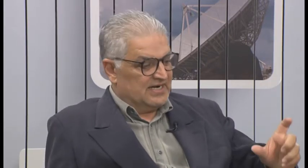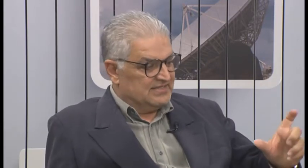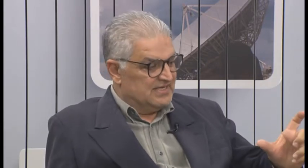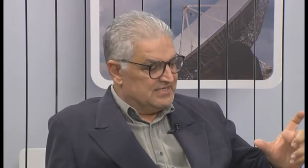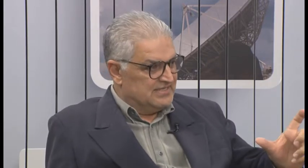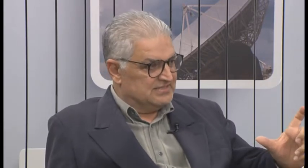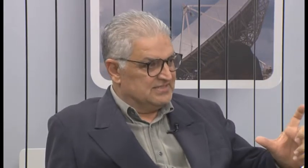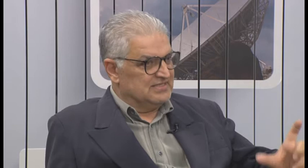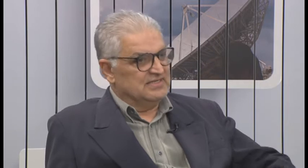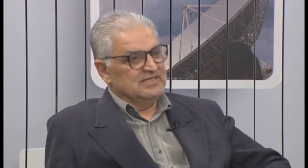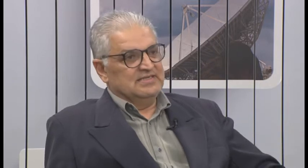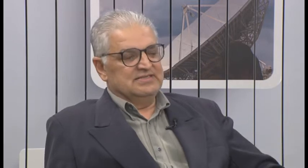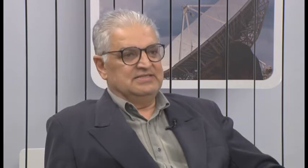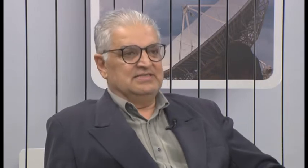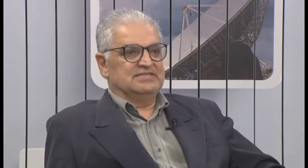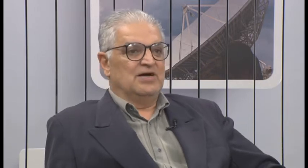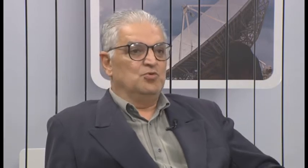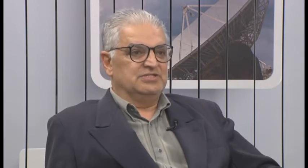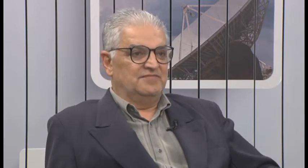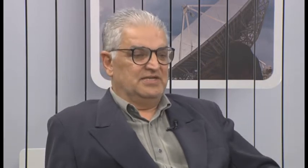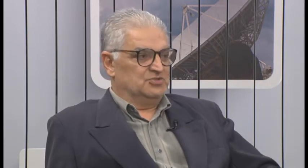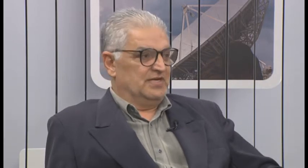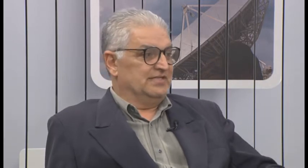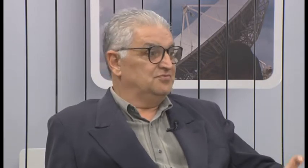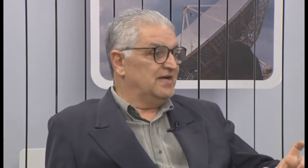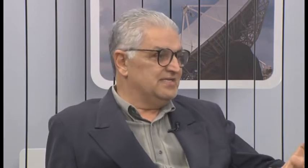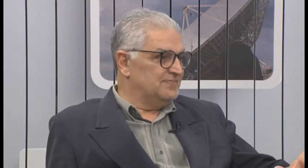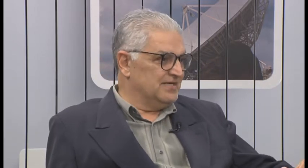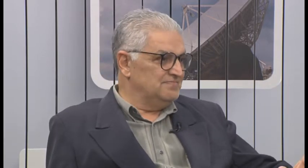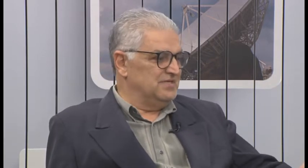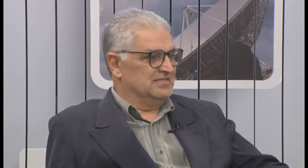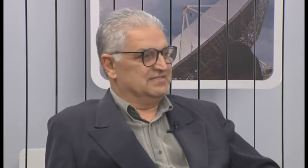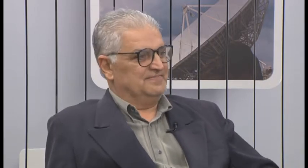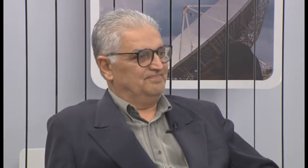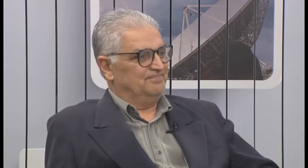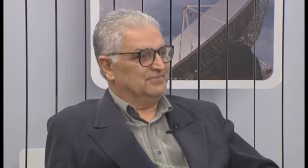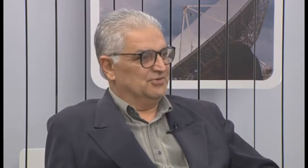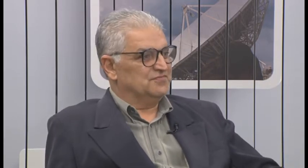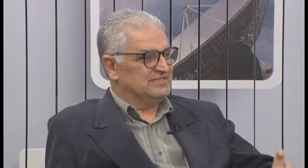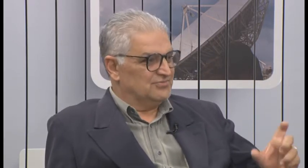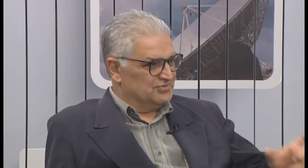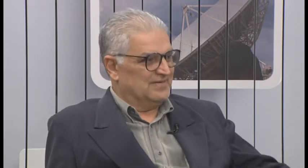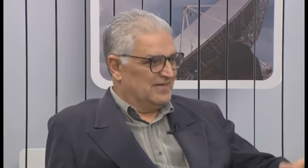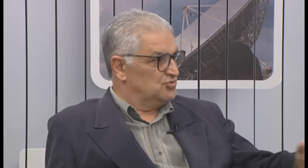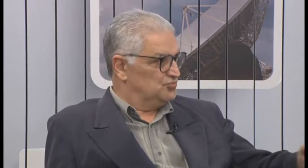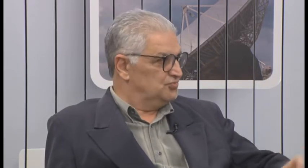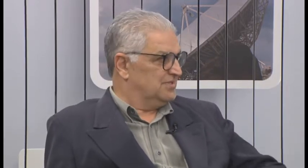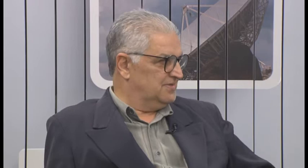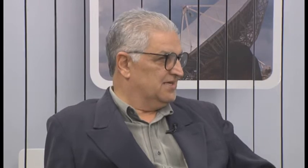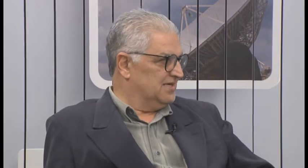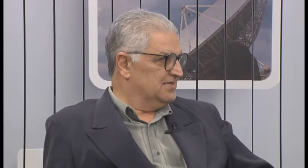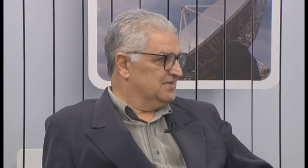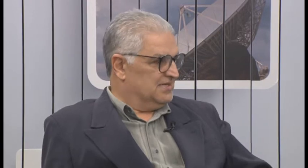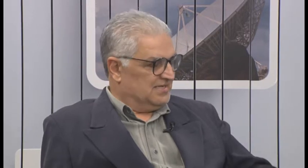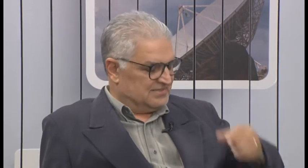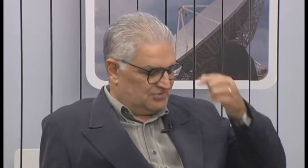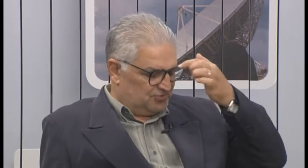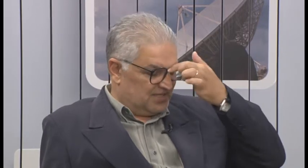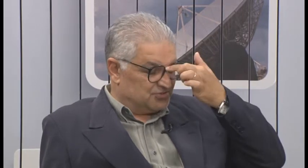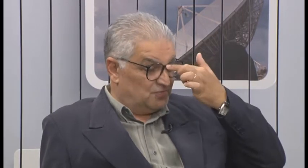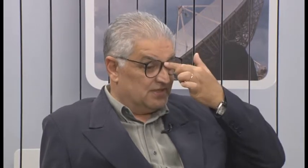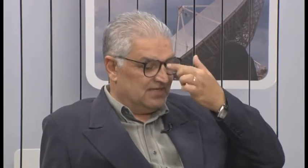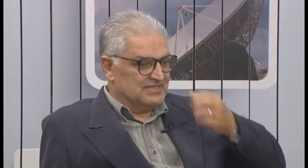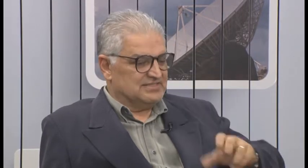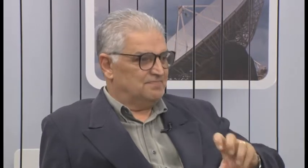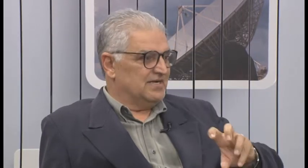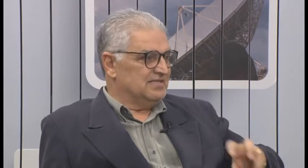crianças com a carteirinha de saúde da Venezuela não valia para Campinas. Então, nós fizemos um trabalho junto também às